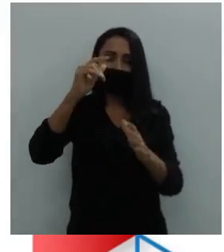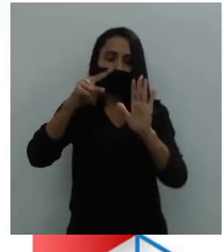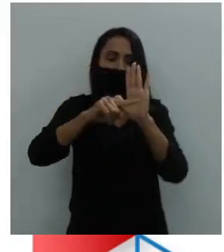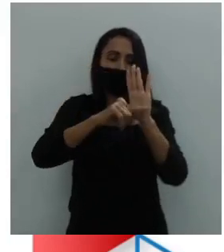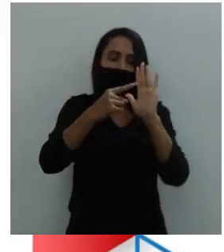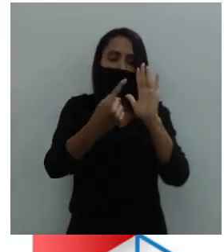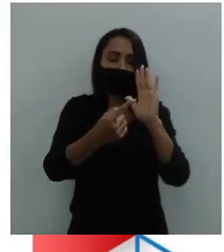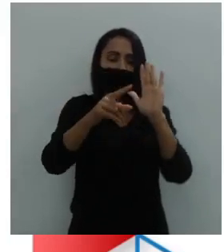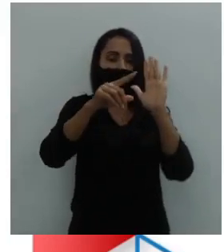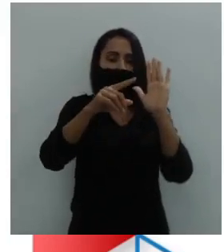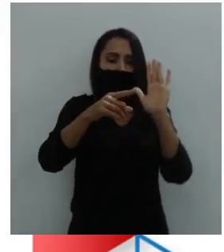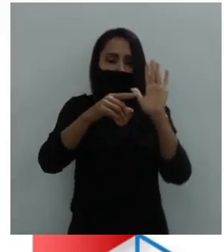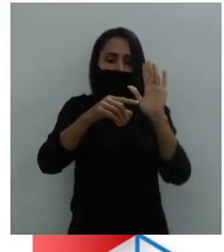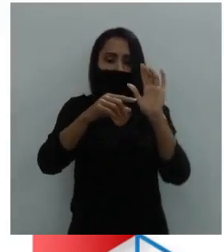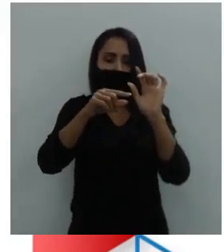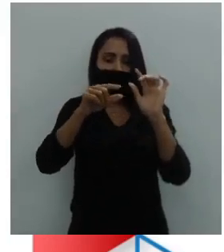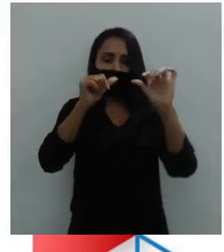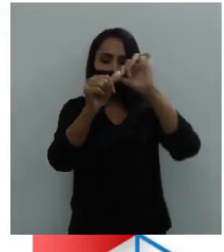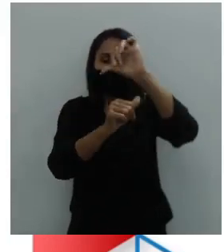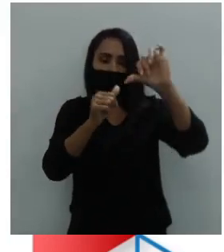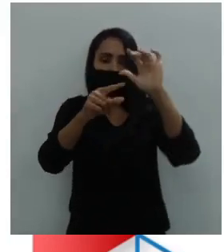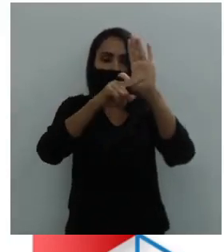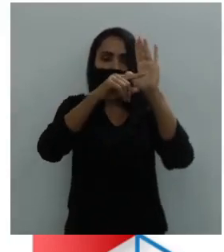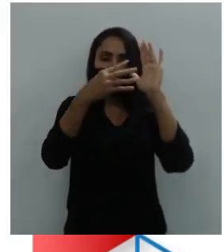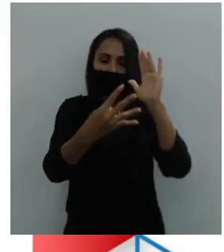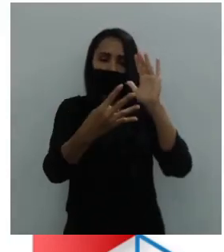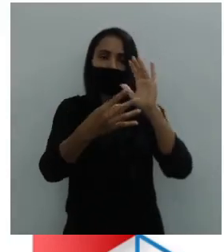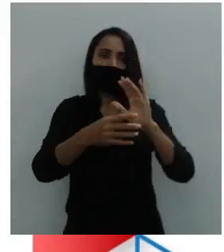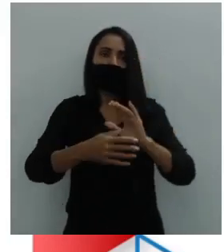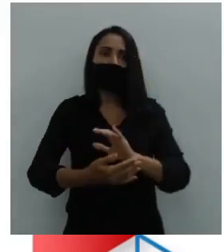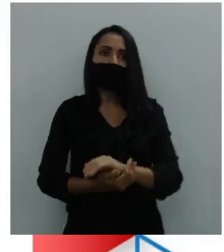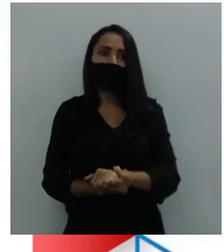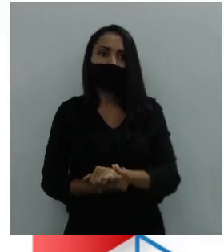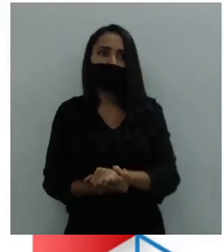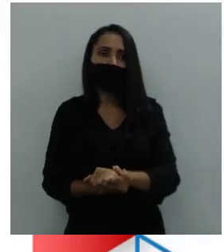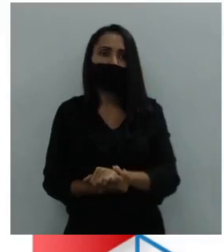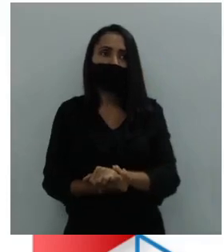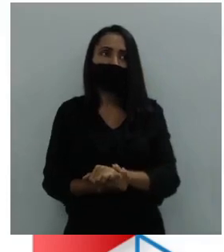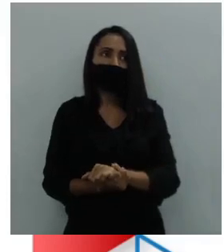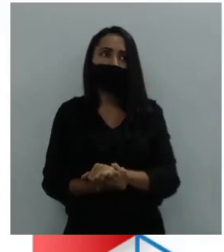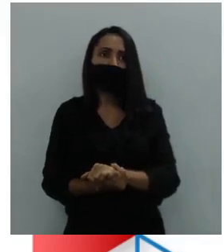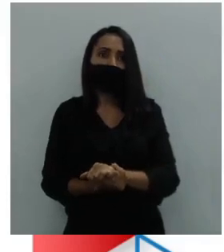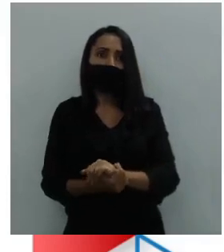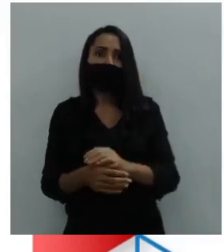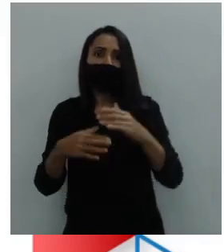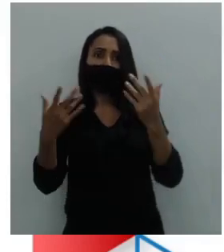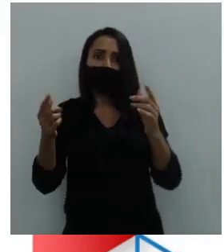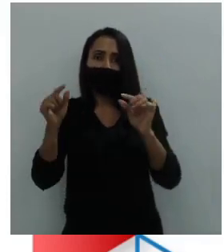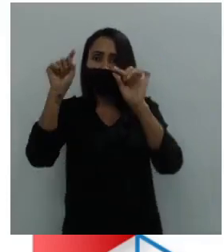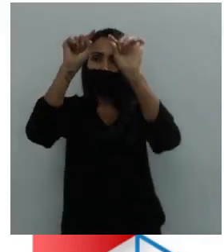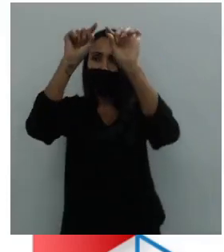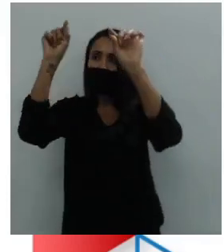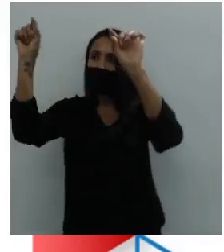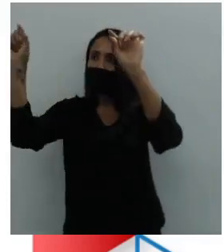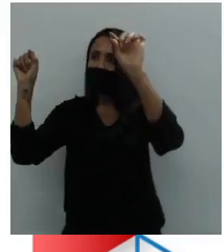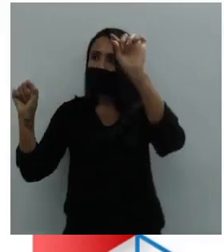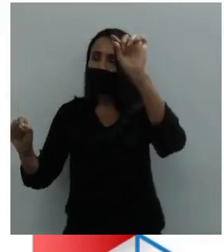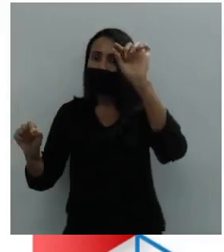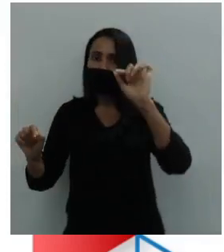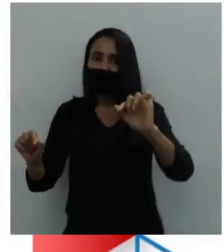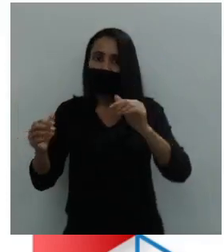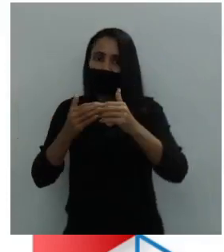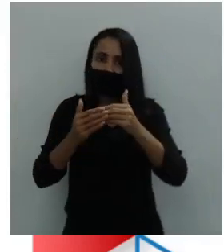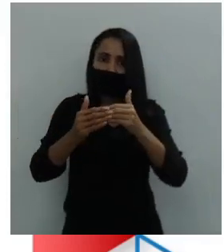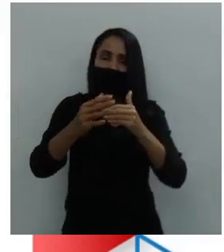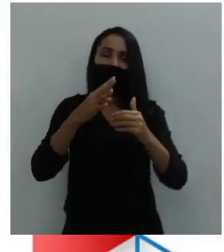1 para menos 4. Como ele é um quadrado, o lado é igual a outra medida. Então, esses pontos foram construídos aí a partir